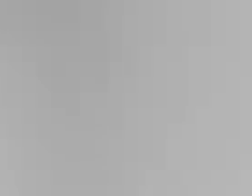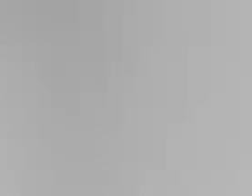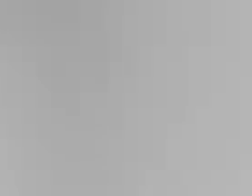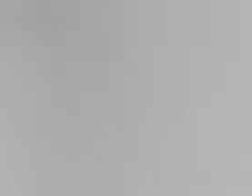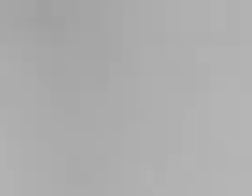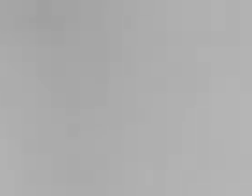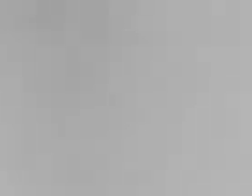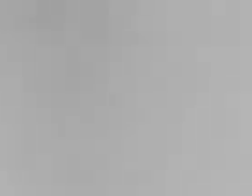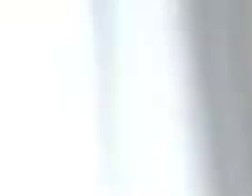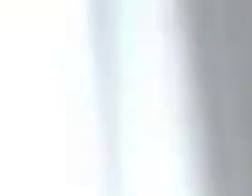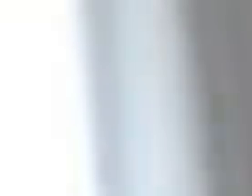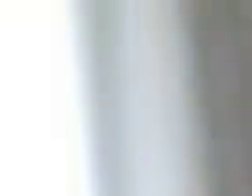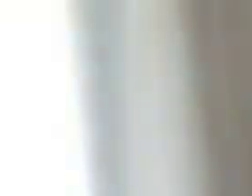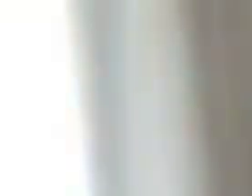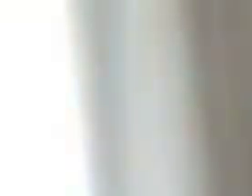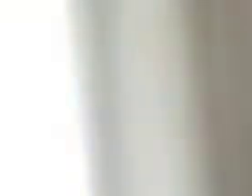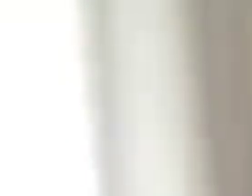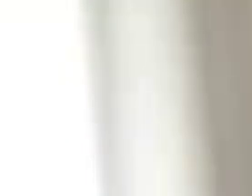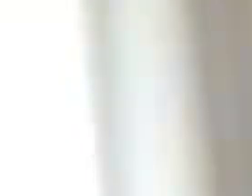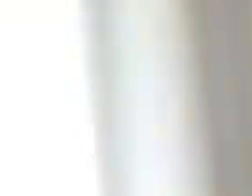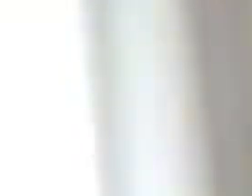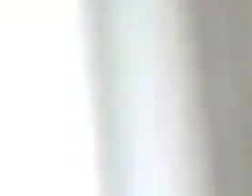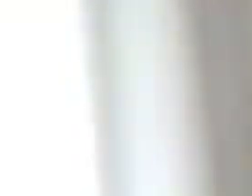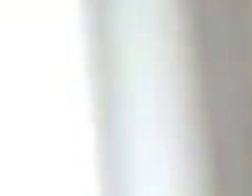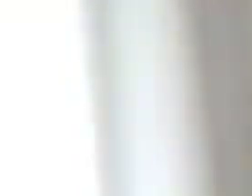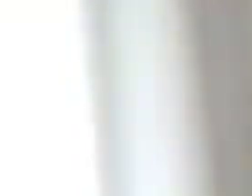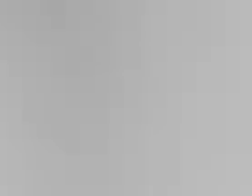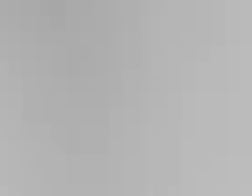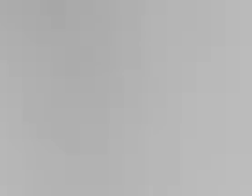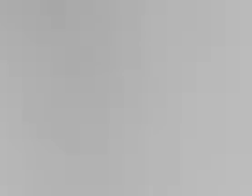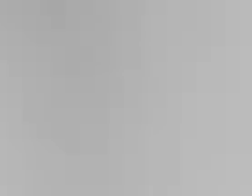todos. Tenham um excelente dia. Obrigada.